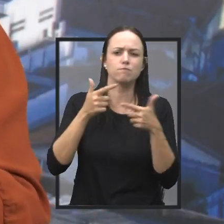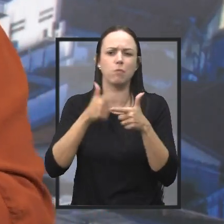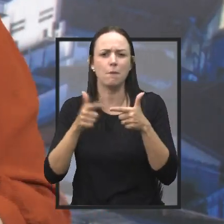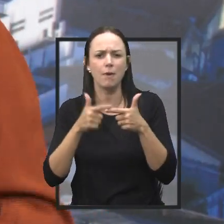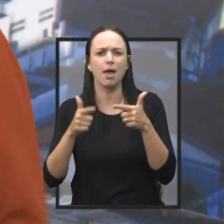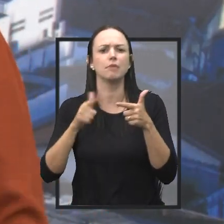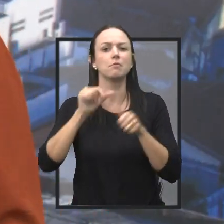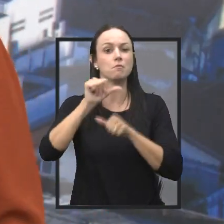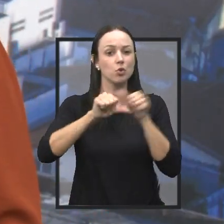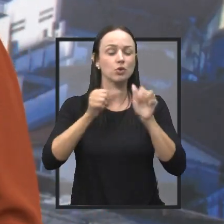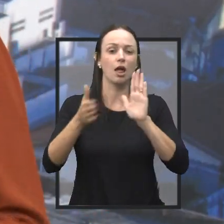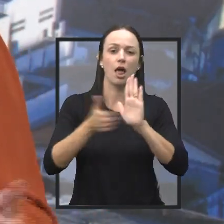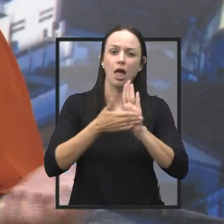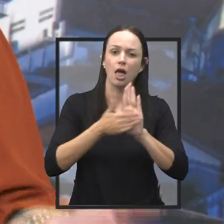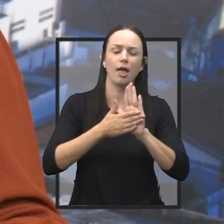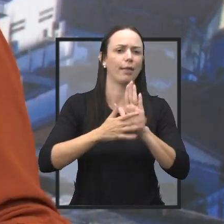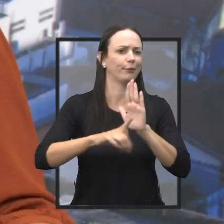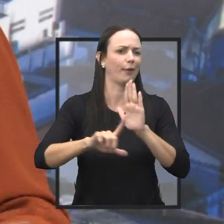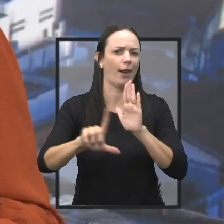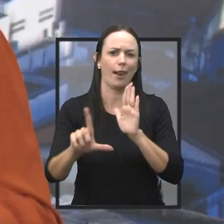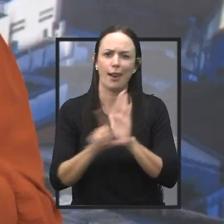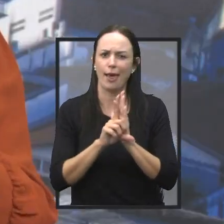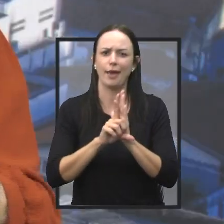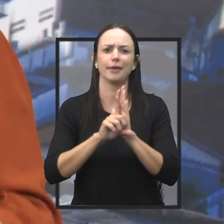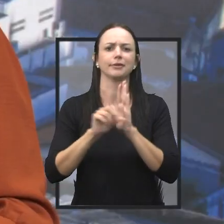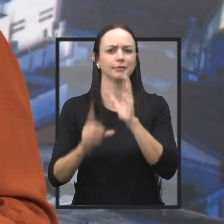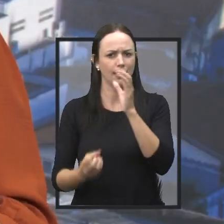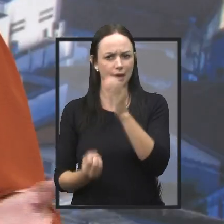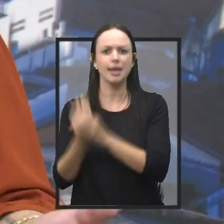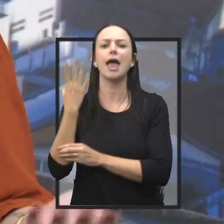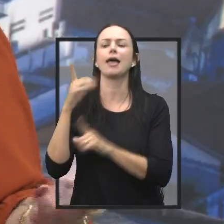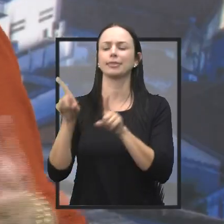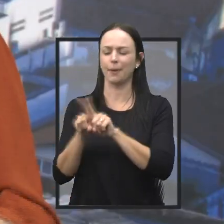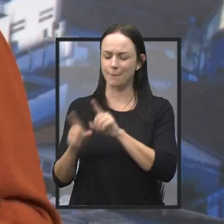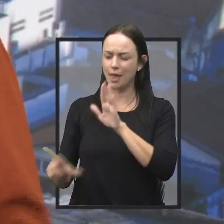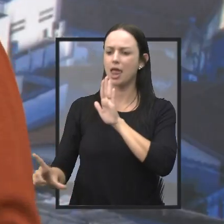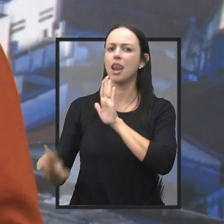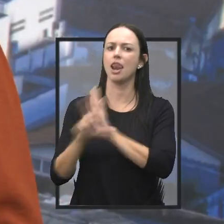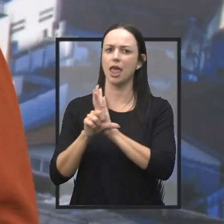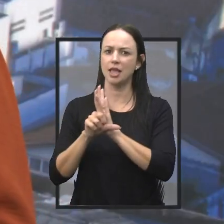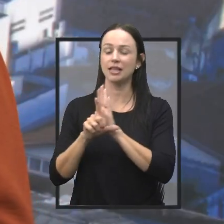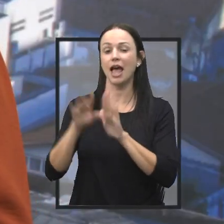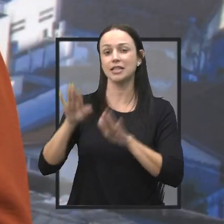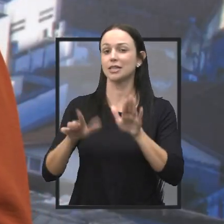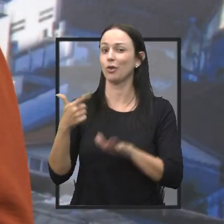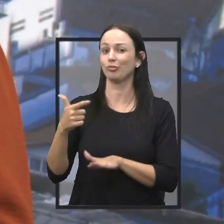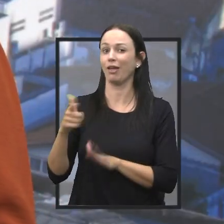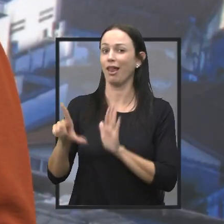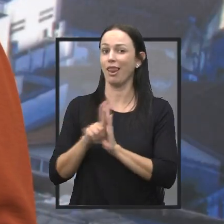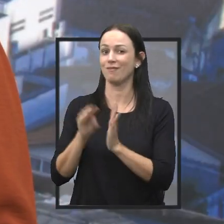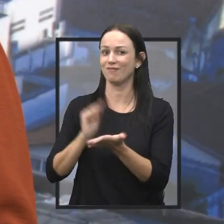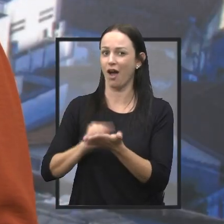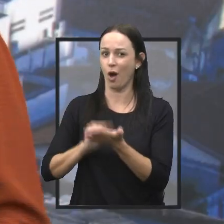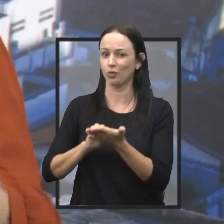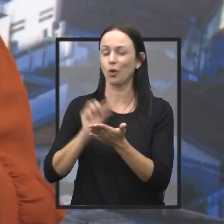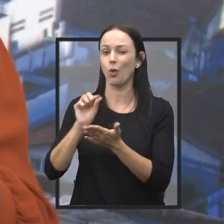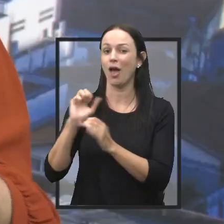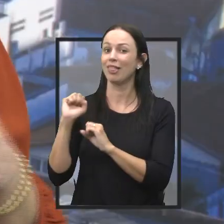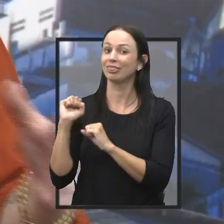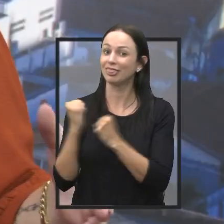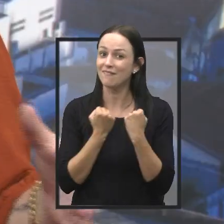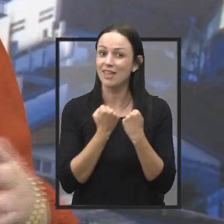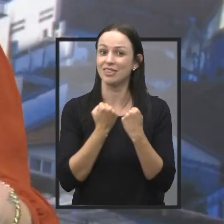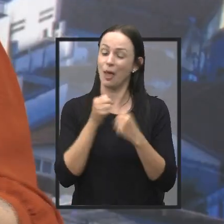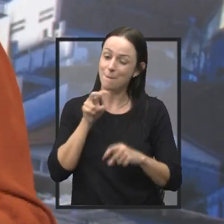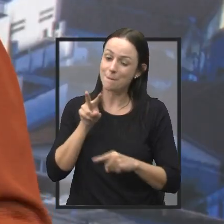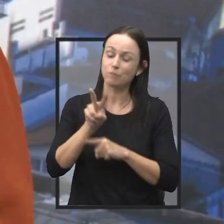propor as alterações legislativas ou até a criação de leis, que em muitas situações nós nem temos leis para defender